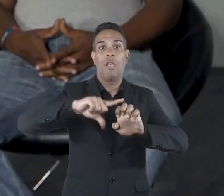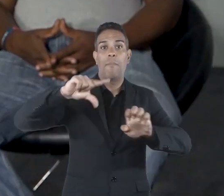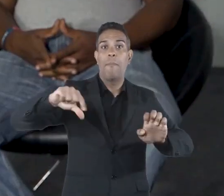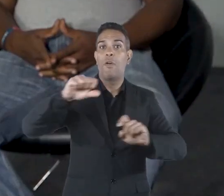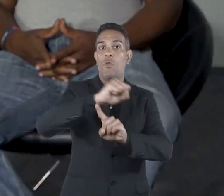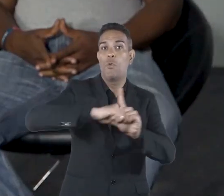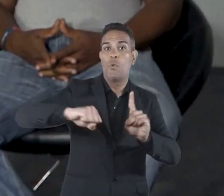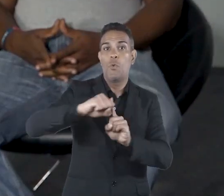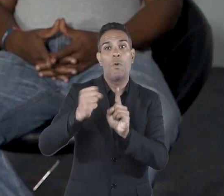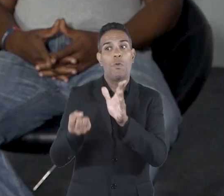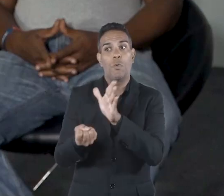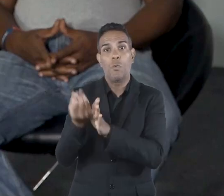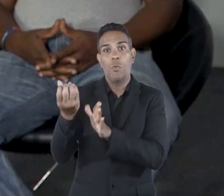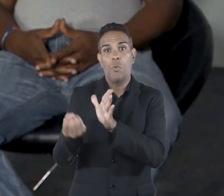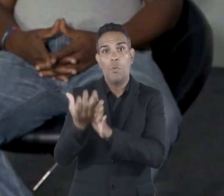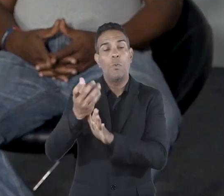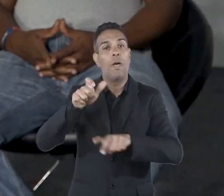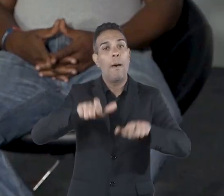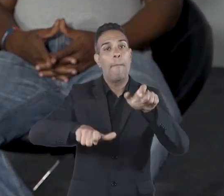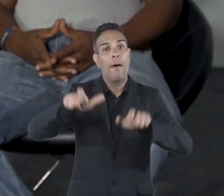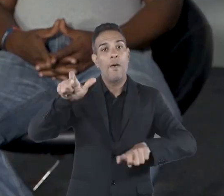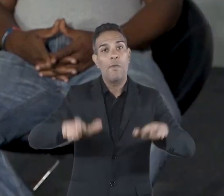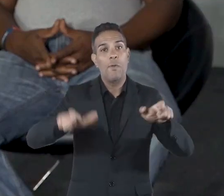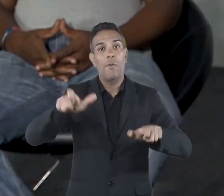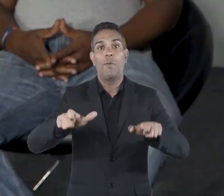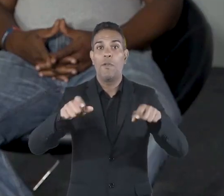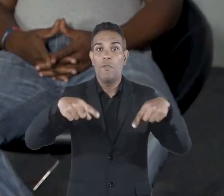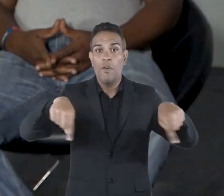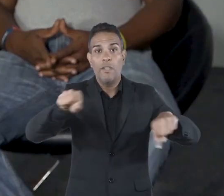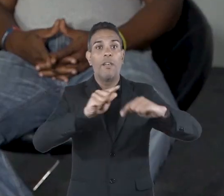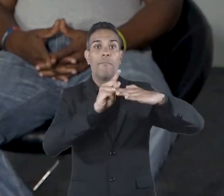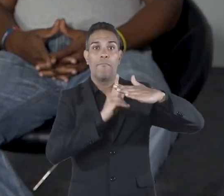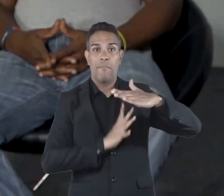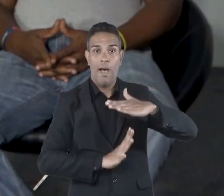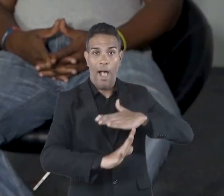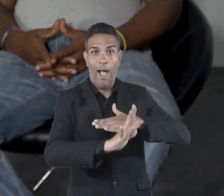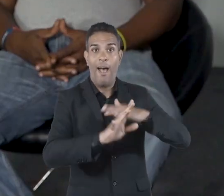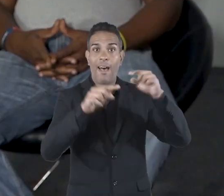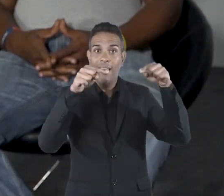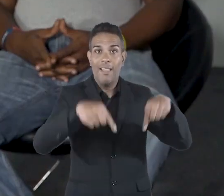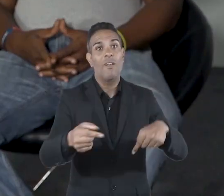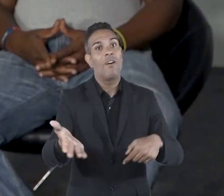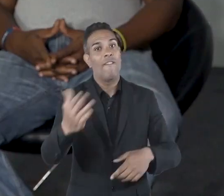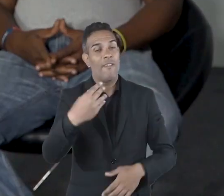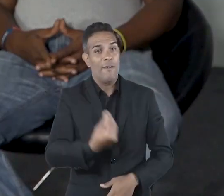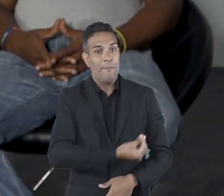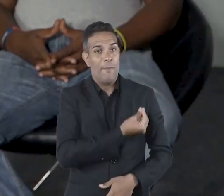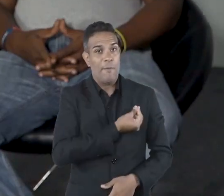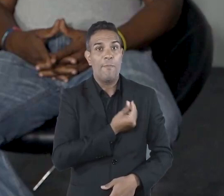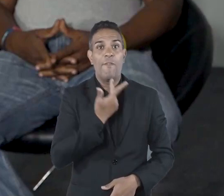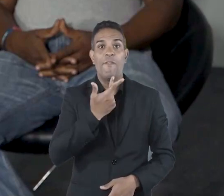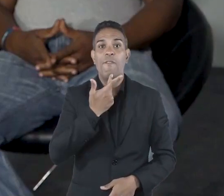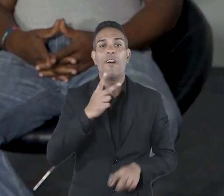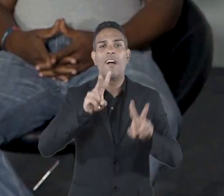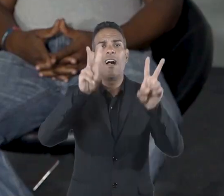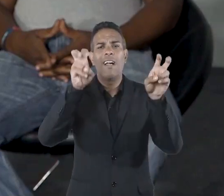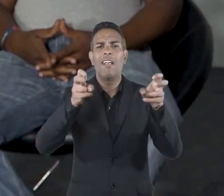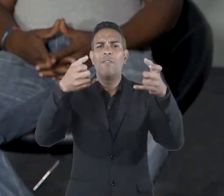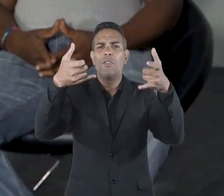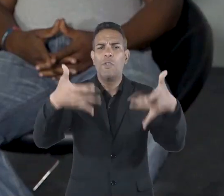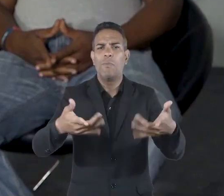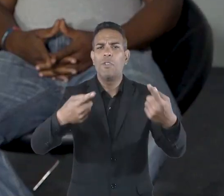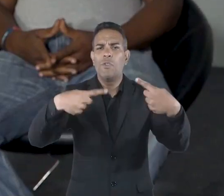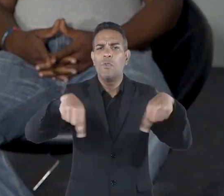empreendedores culturais, os migrantes, as pessoas que estão em estado de refúgio, para participar do projeto, para contar a